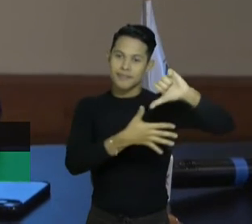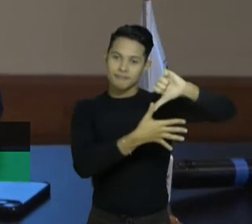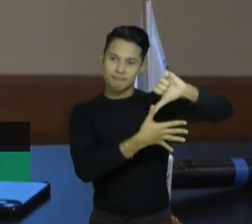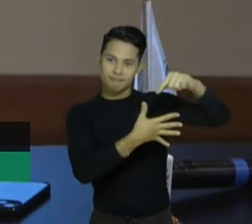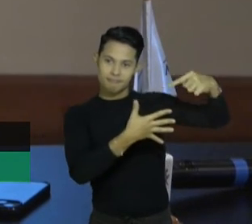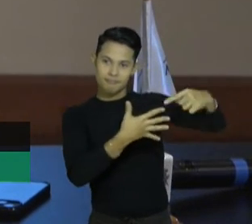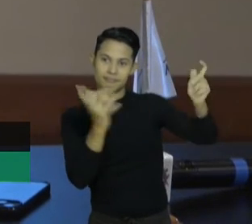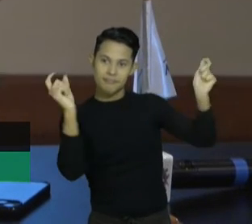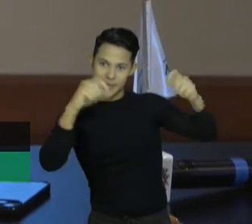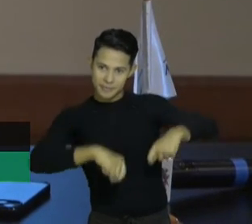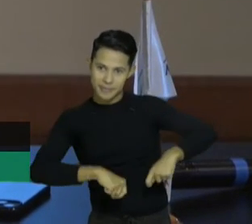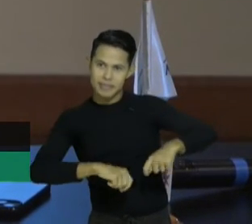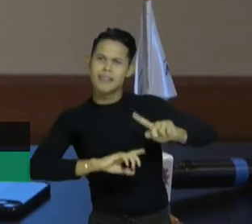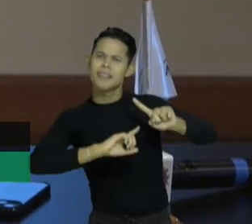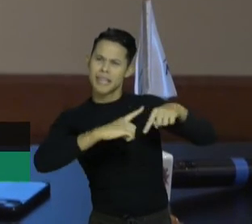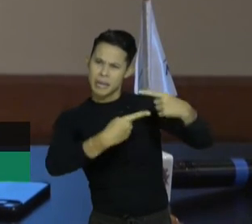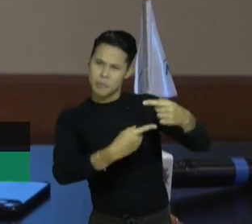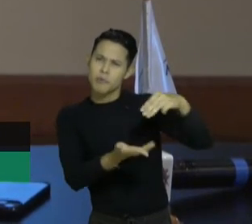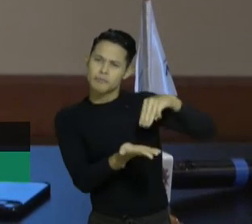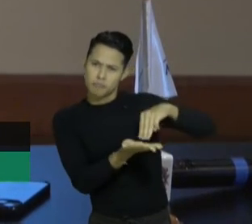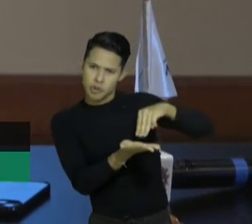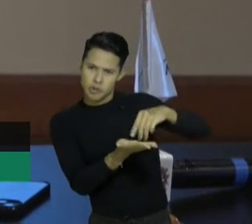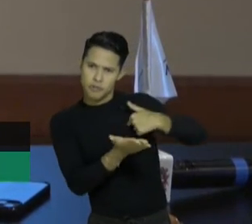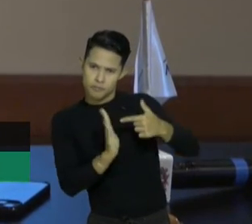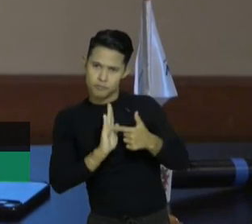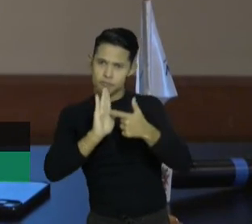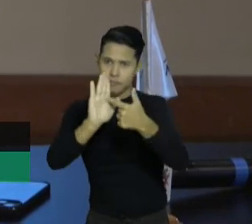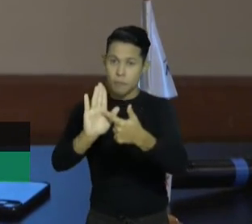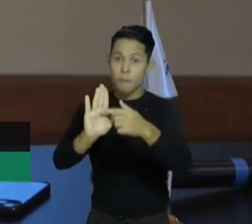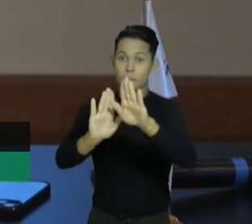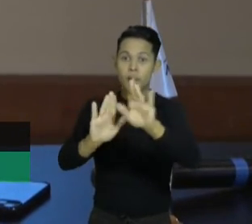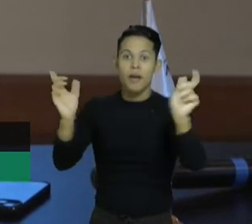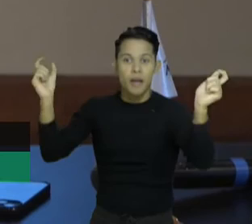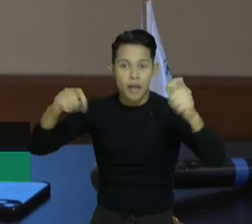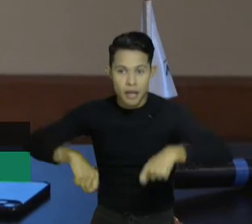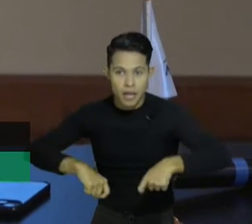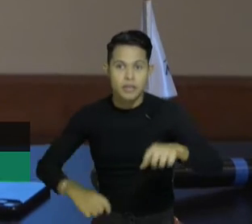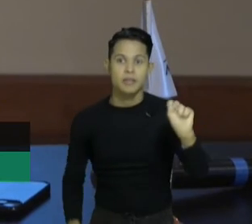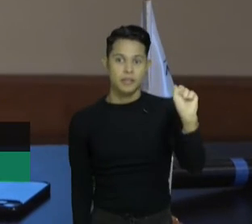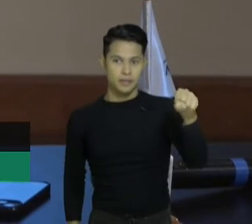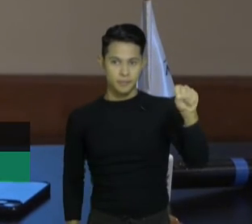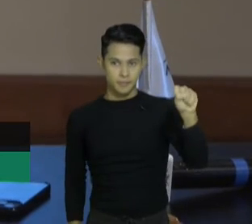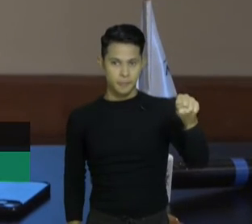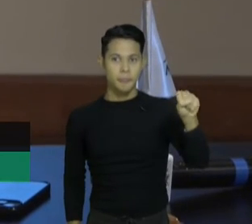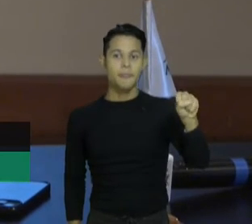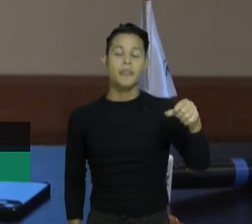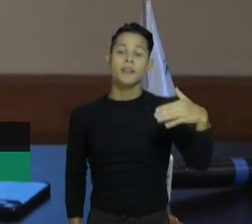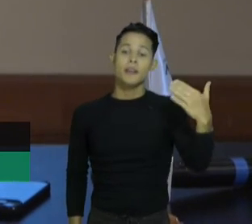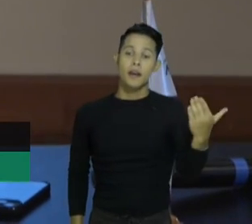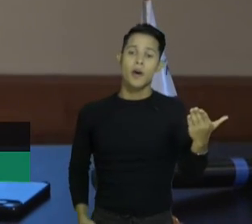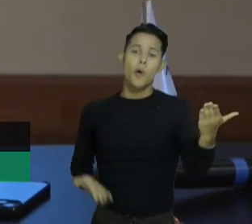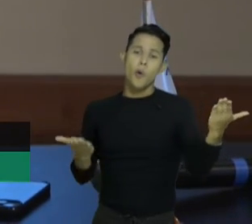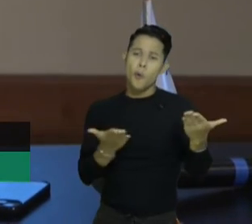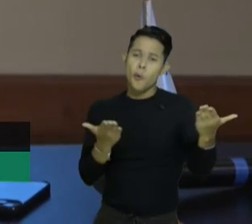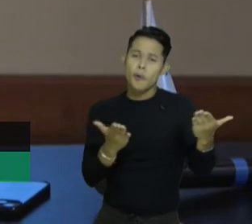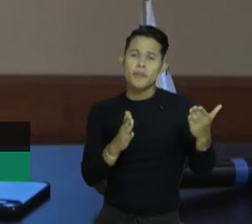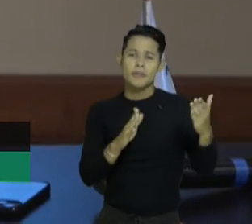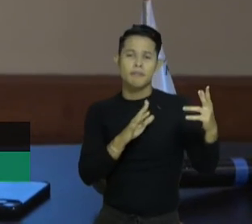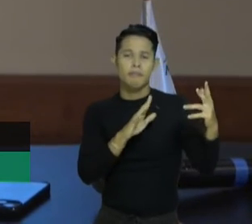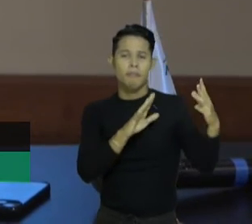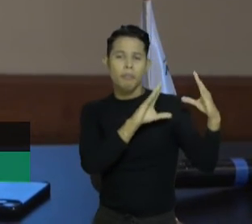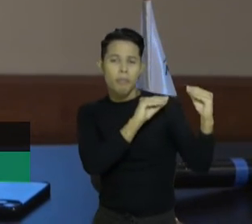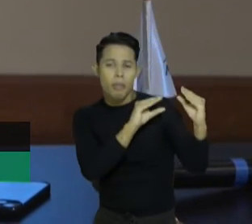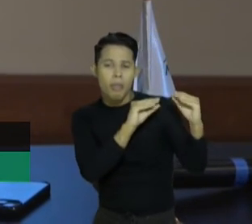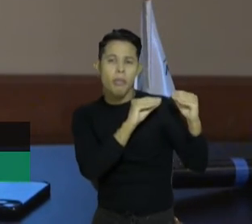tá Depois eu explico por mas sim é possível ah hoje né pouco se fala disso o Brasil já